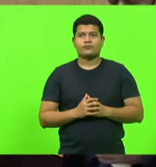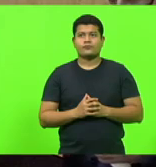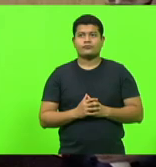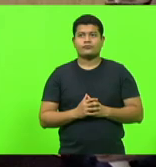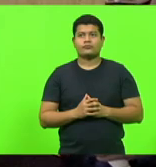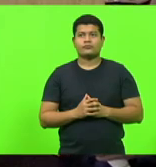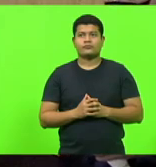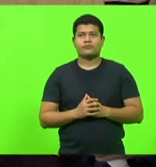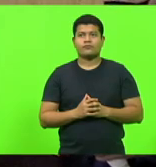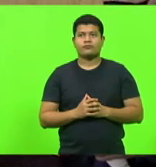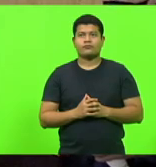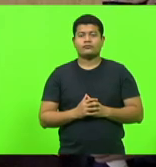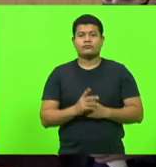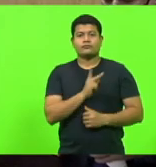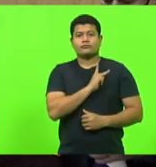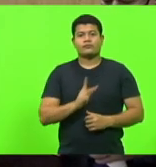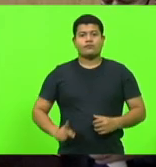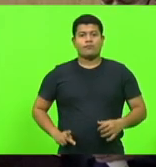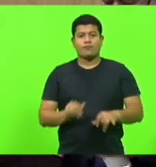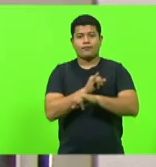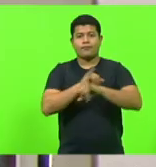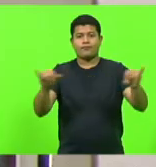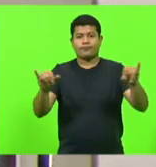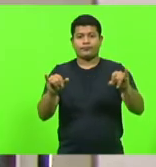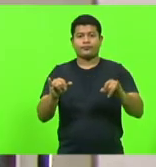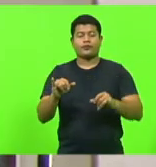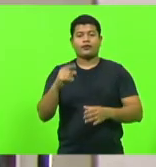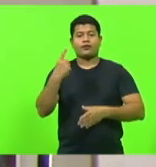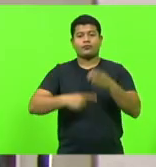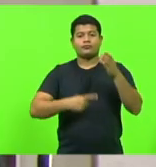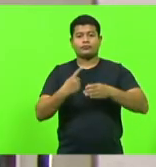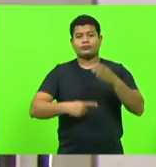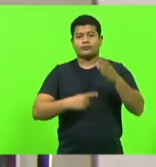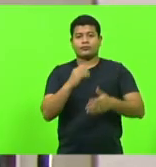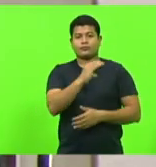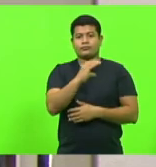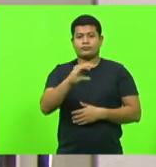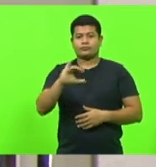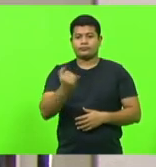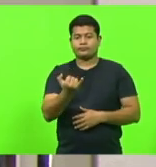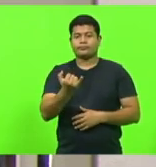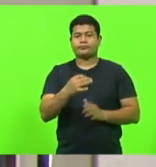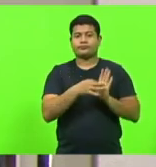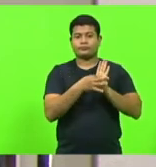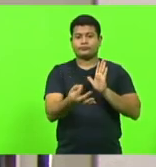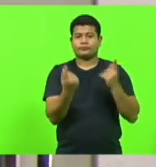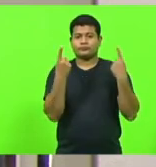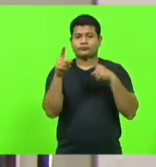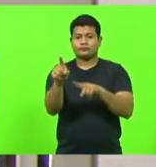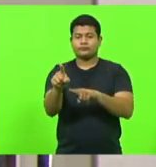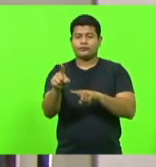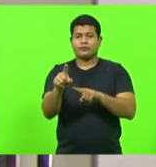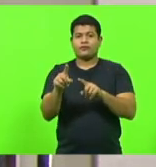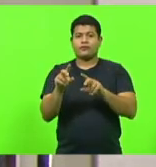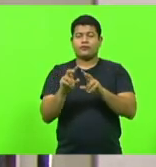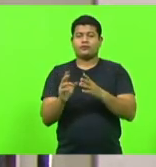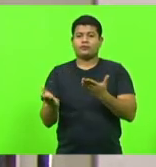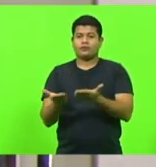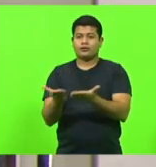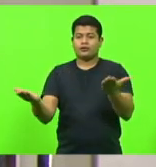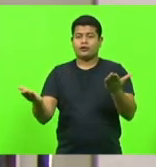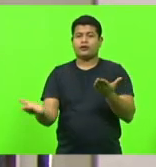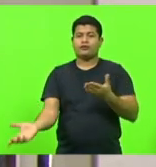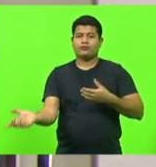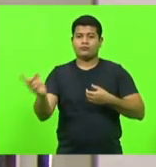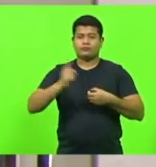A presidência comunica que a Comissão de Constituição e Justiça apresentou parecer contrário as seguintes matérias e que as mesmas terão